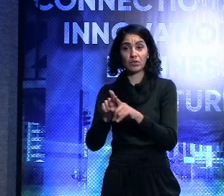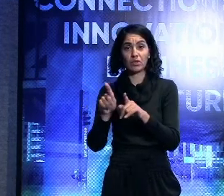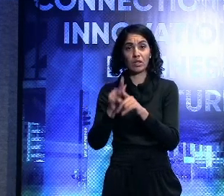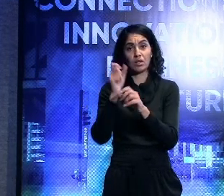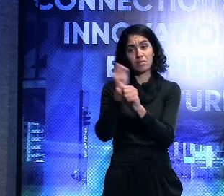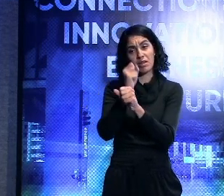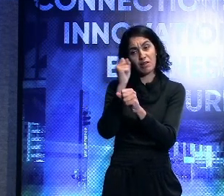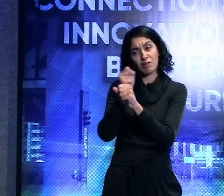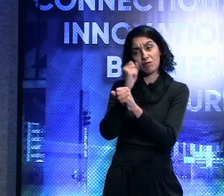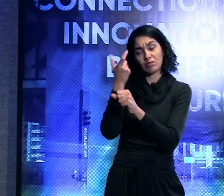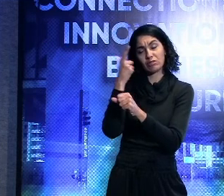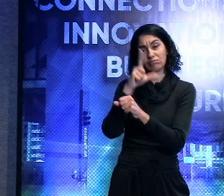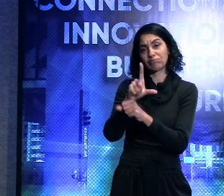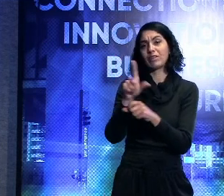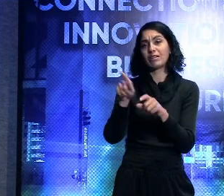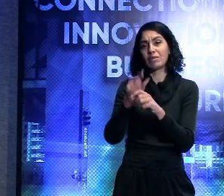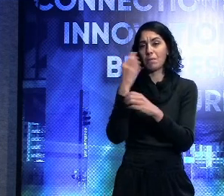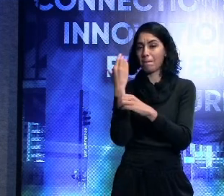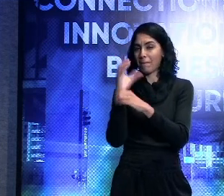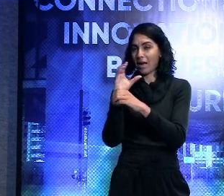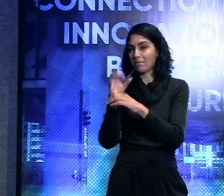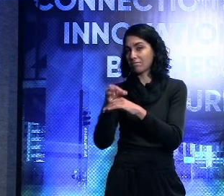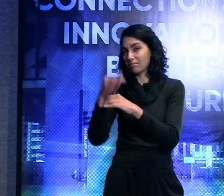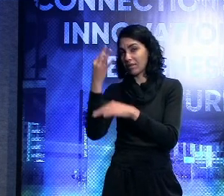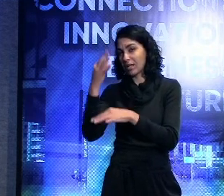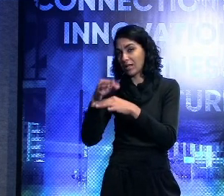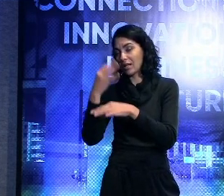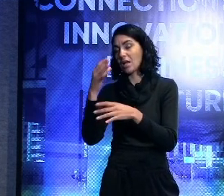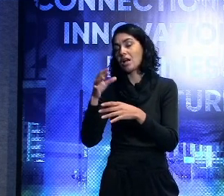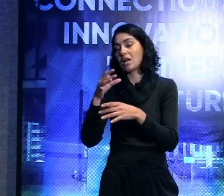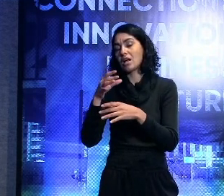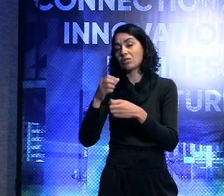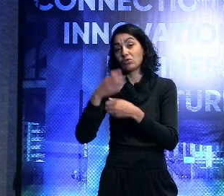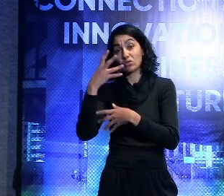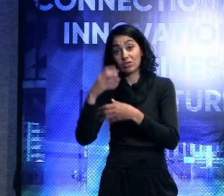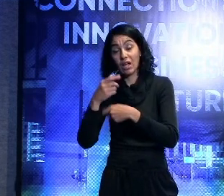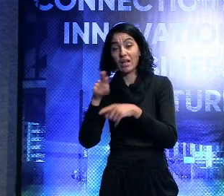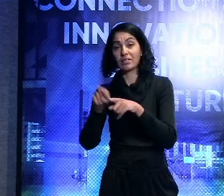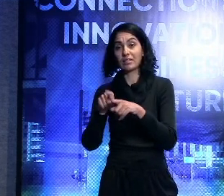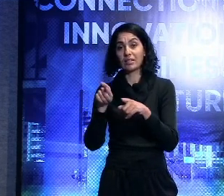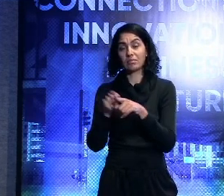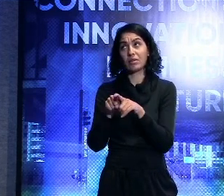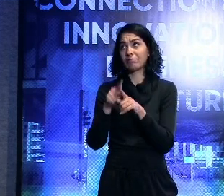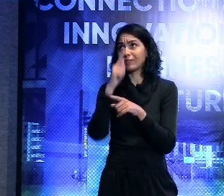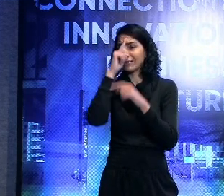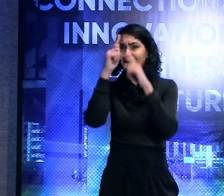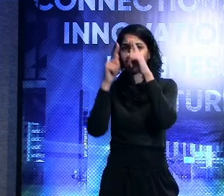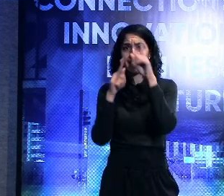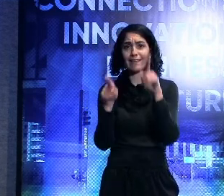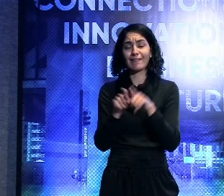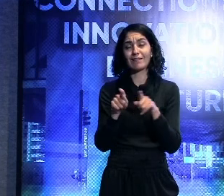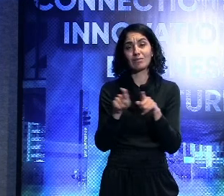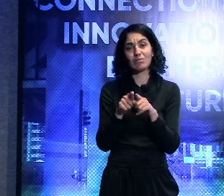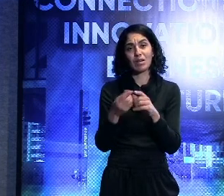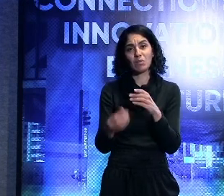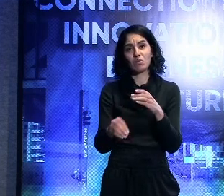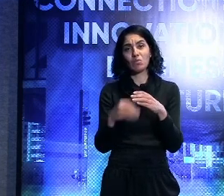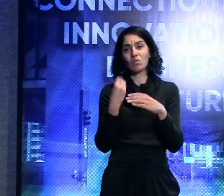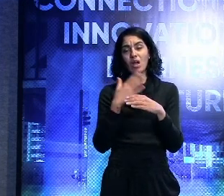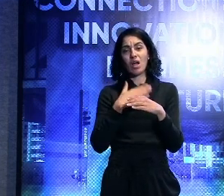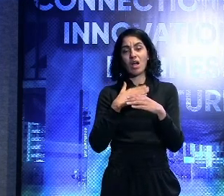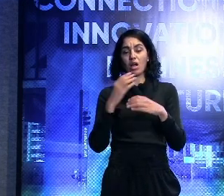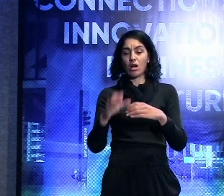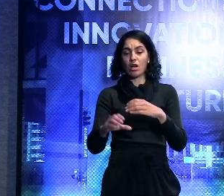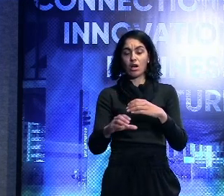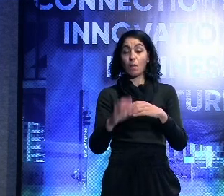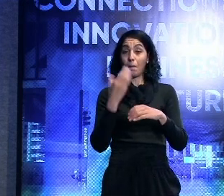Então, comentem lá, coloquem feedbacks, insights que vocês talvez tenham tido durante essa apresentação, para tornar tudo isso uma colaboração, né? Algo